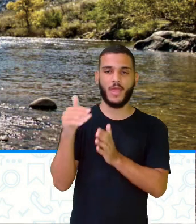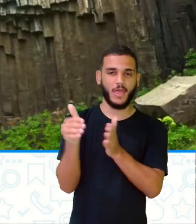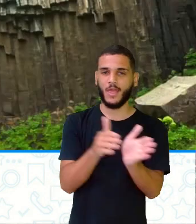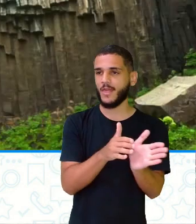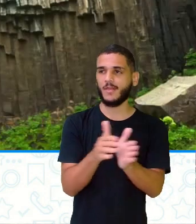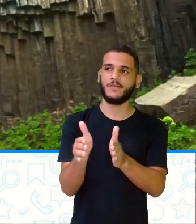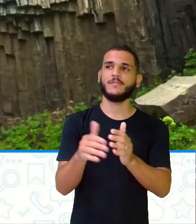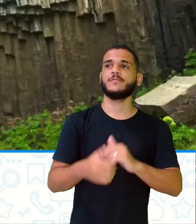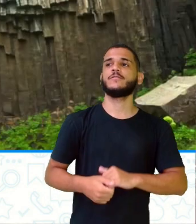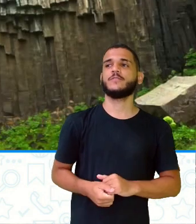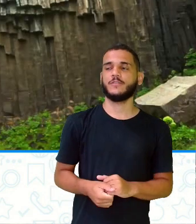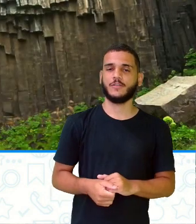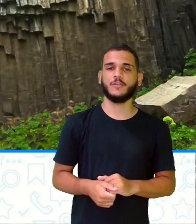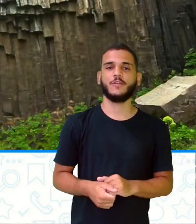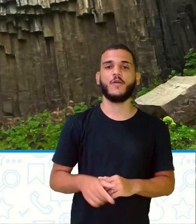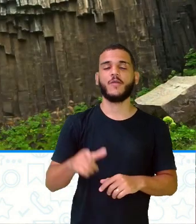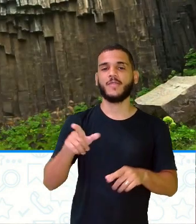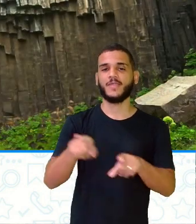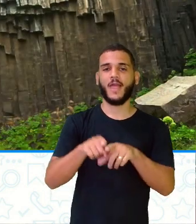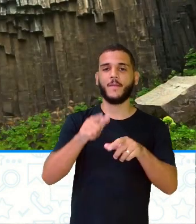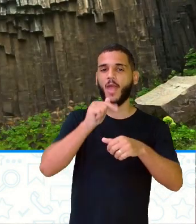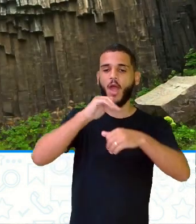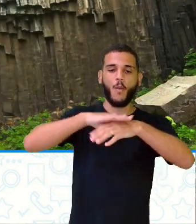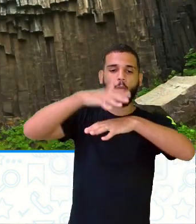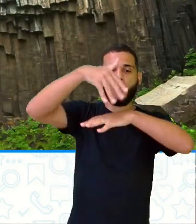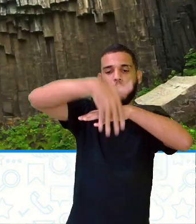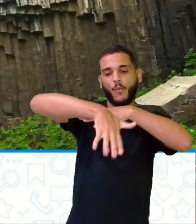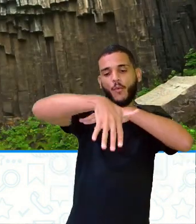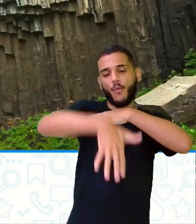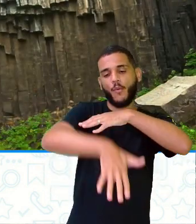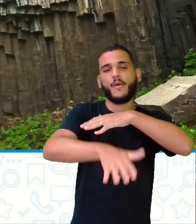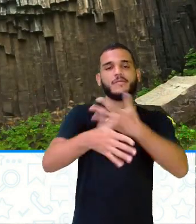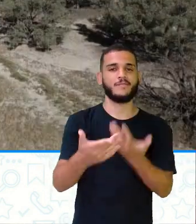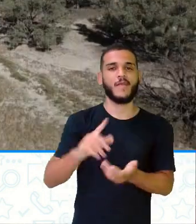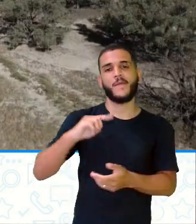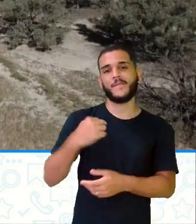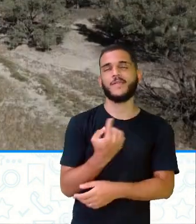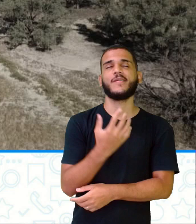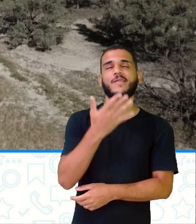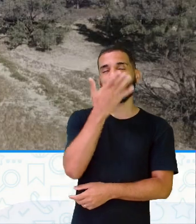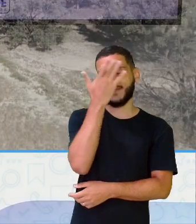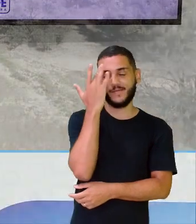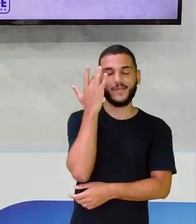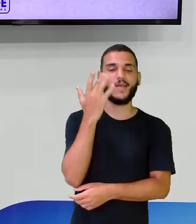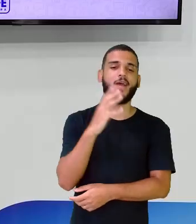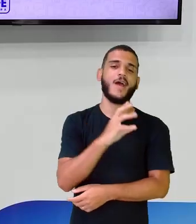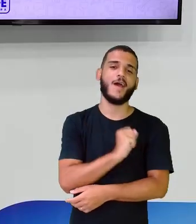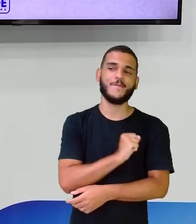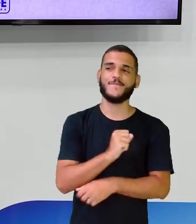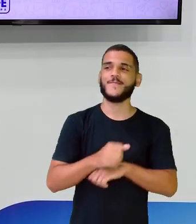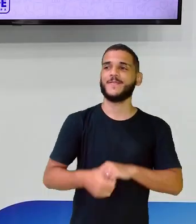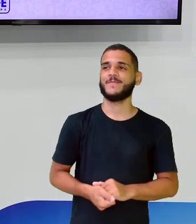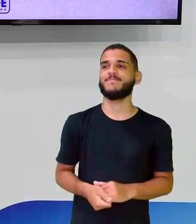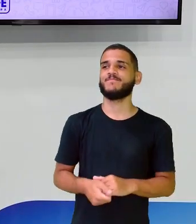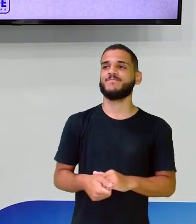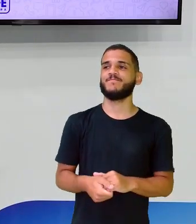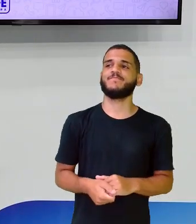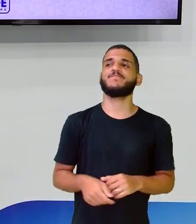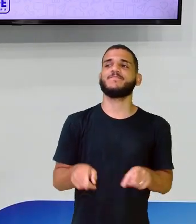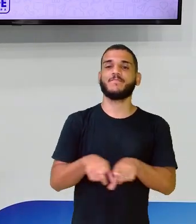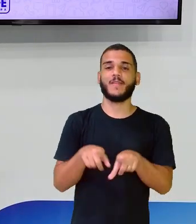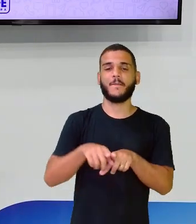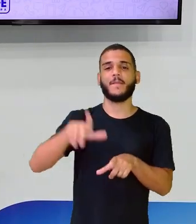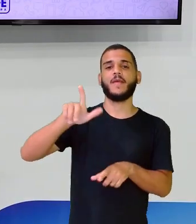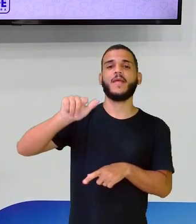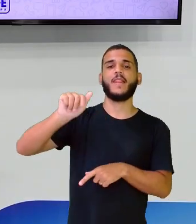nos lagos, nas cachoeiras, que tem gente que adora ir passear numa cachoeira, olha, aí numa